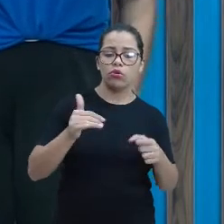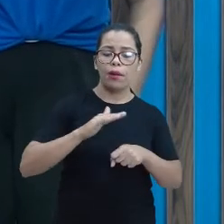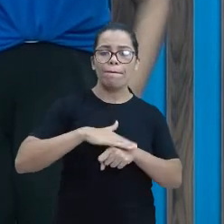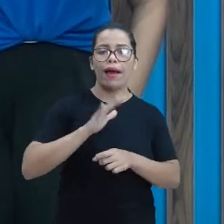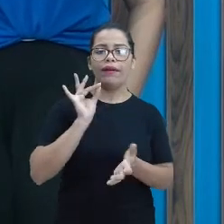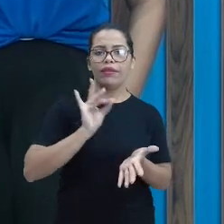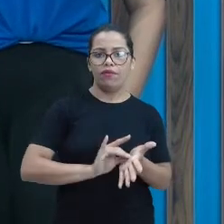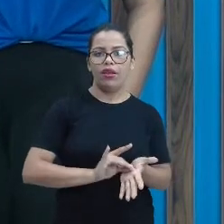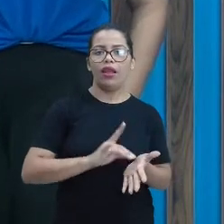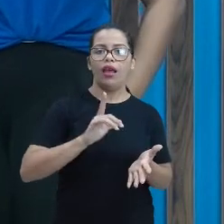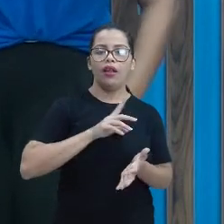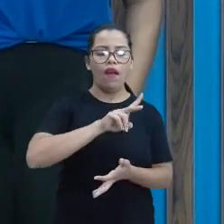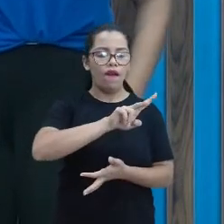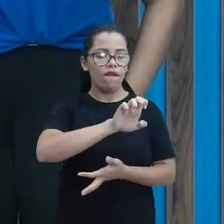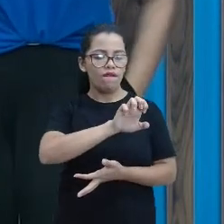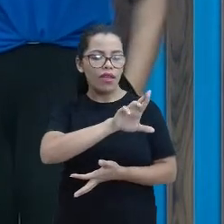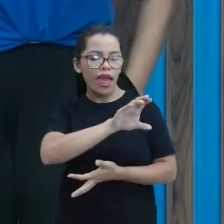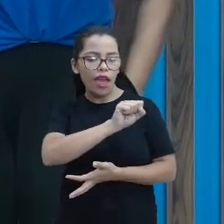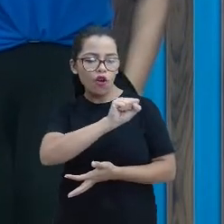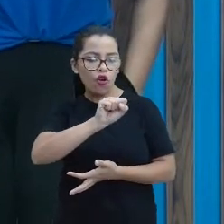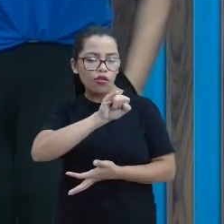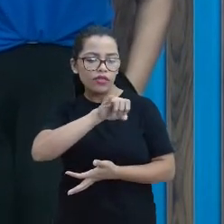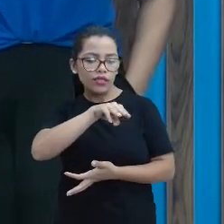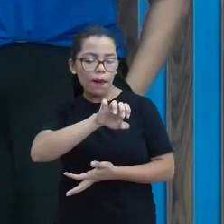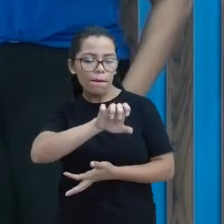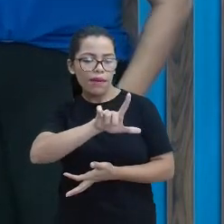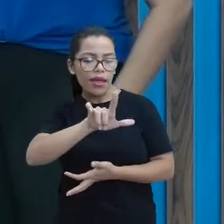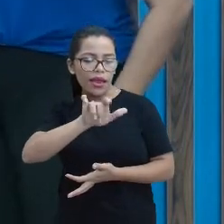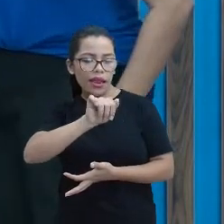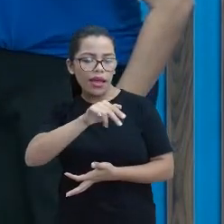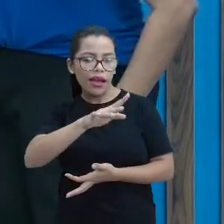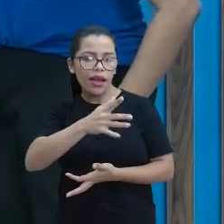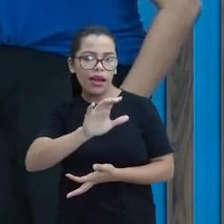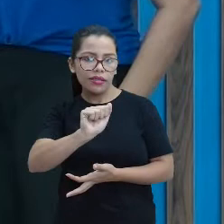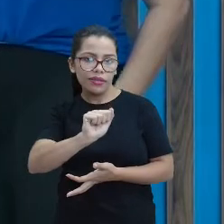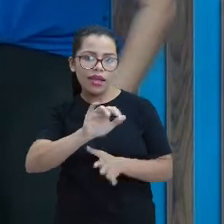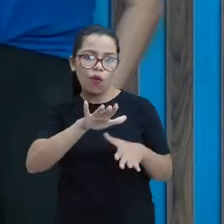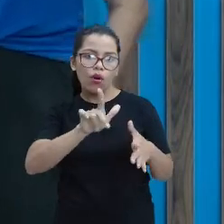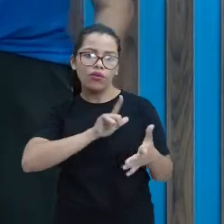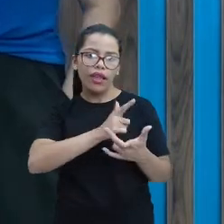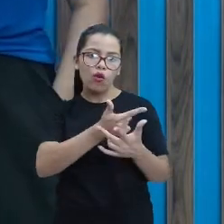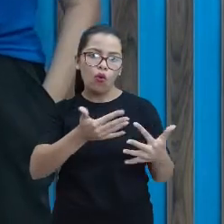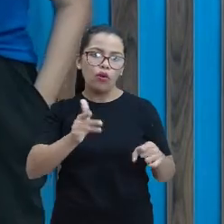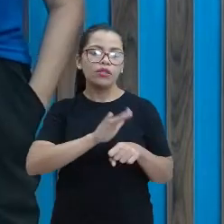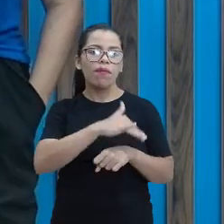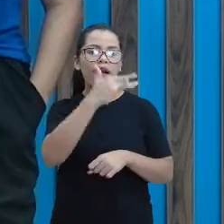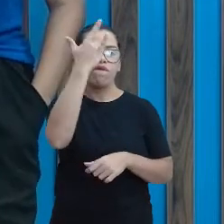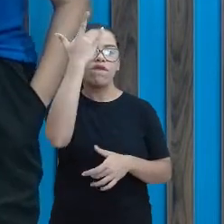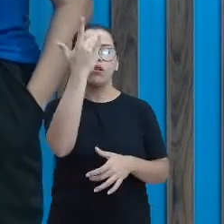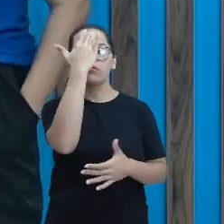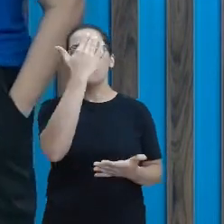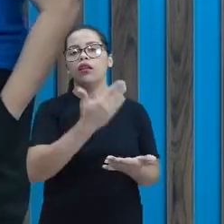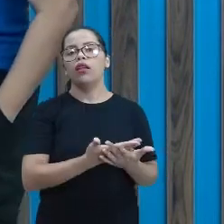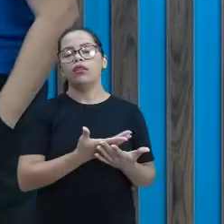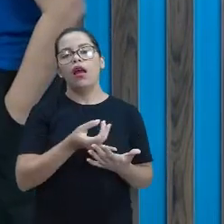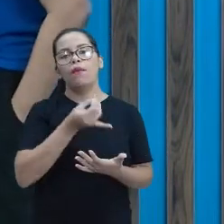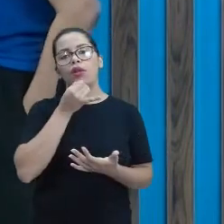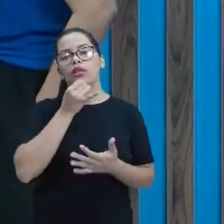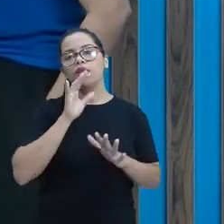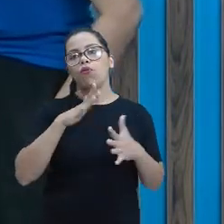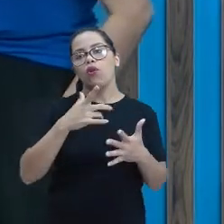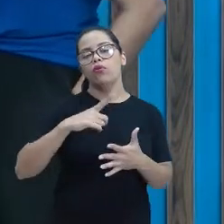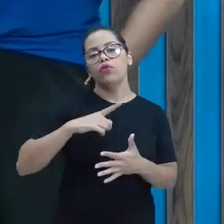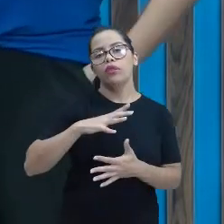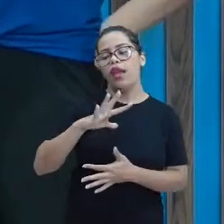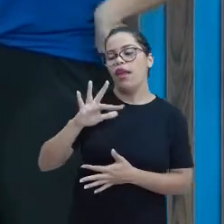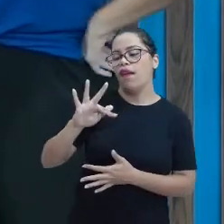possui verossimilhança, uma verossimilhança mais alta, tá? Então, como exemplo, a gente tem contos de fadas, fábulas,